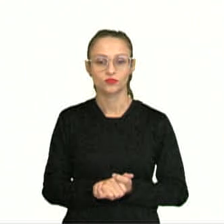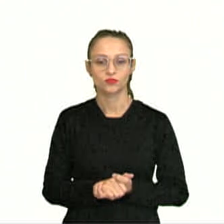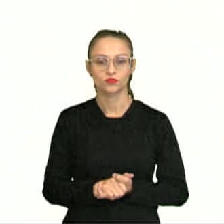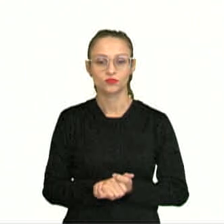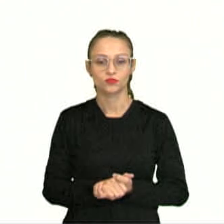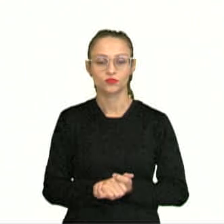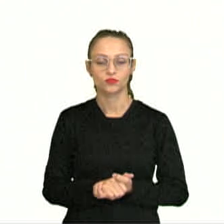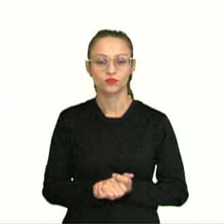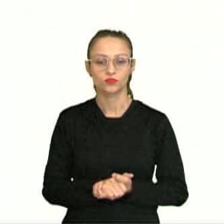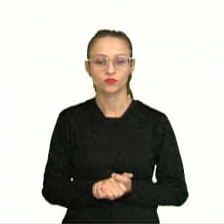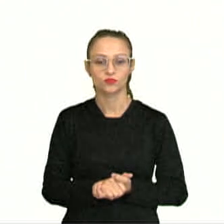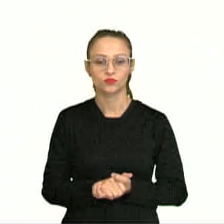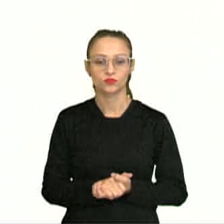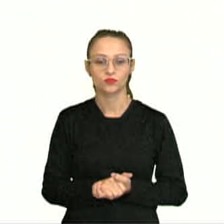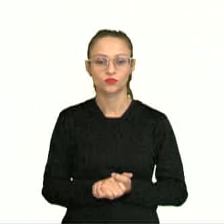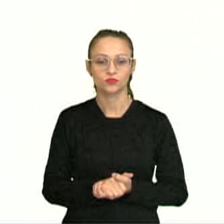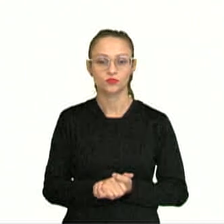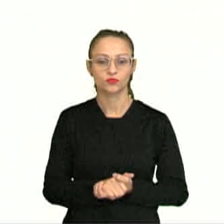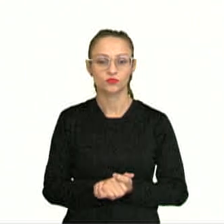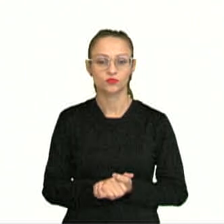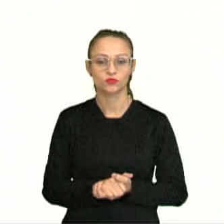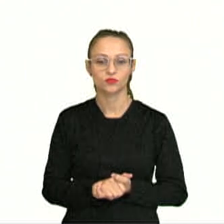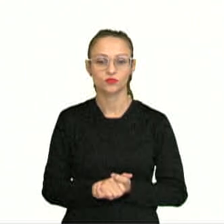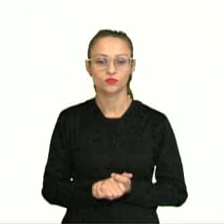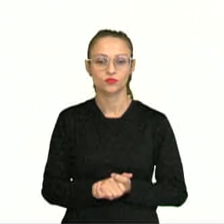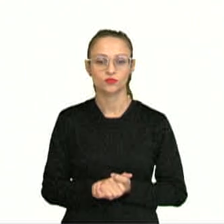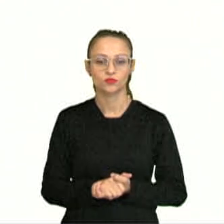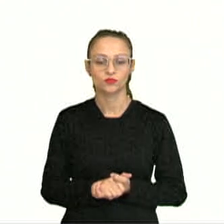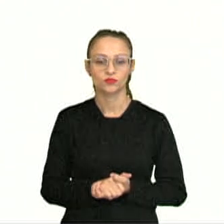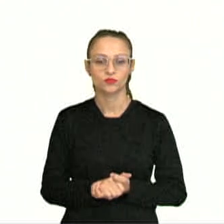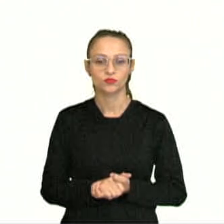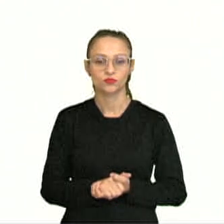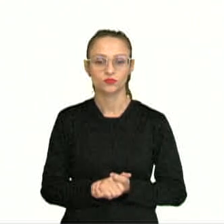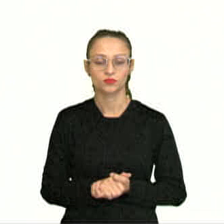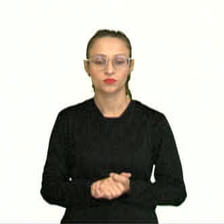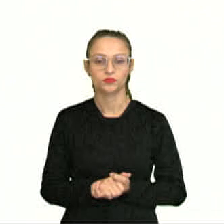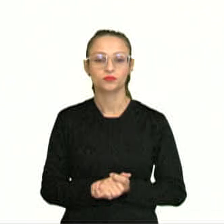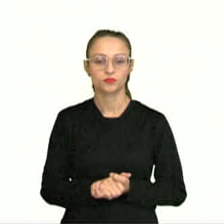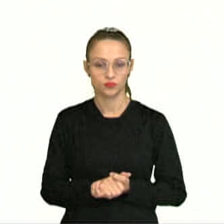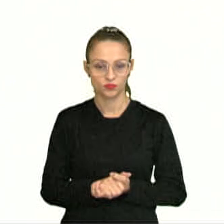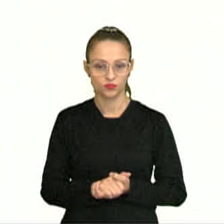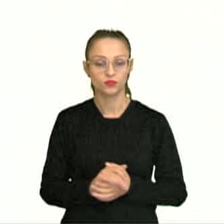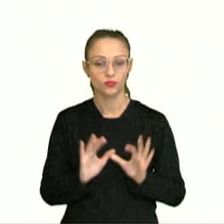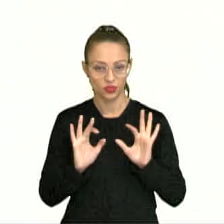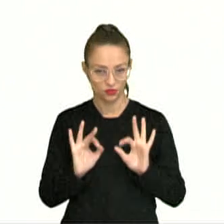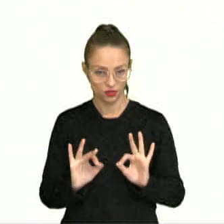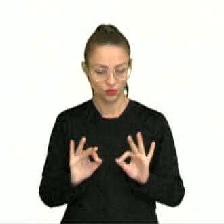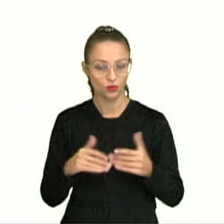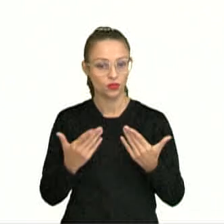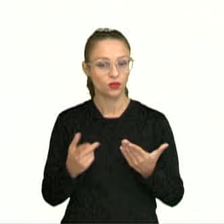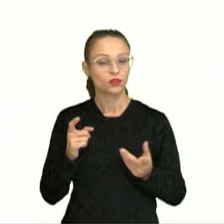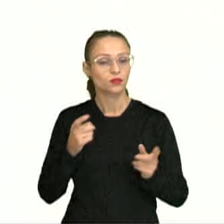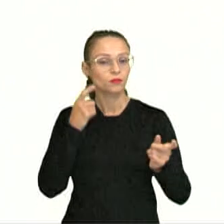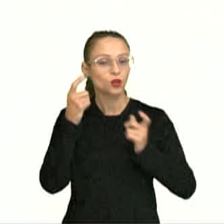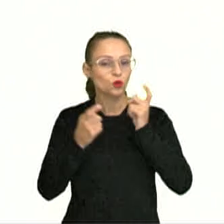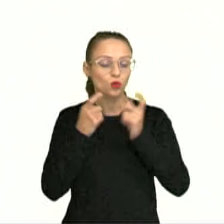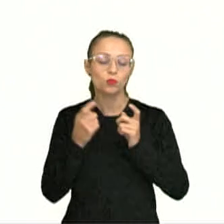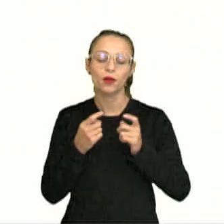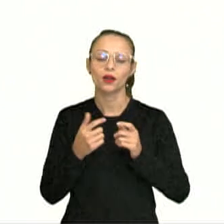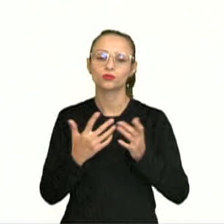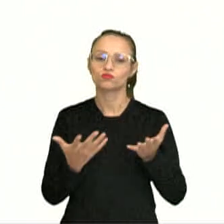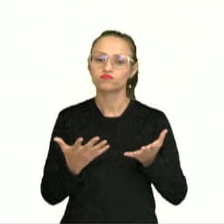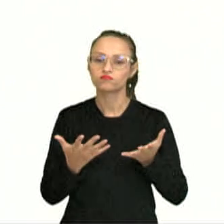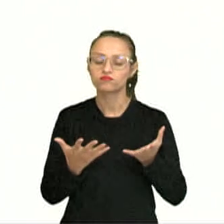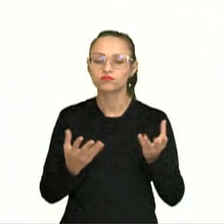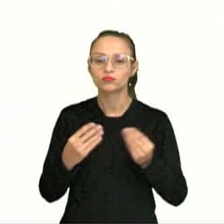donde considera um lugar seguro de sua casa, certo? Então, ele está preocupado com o tamanho,